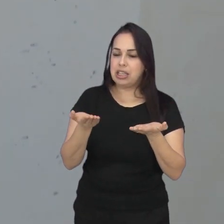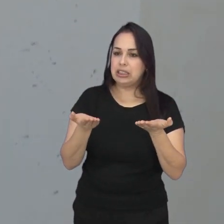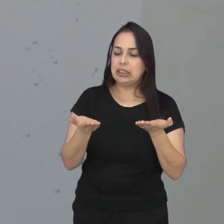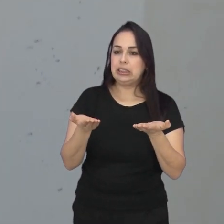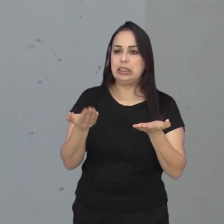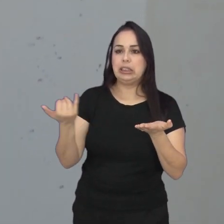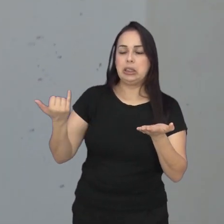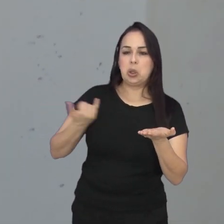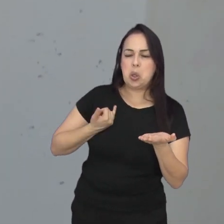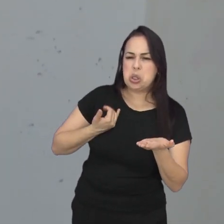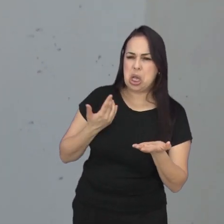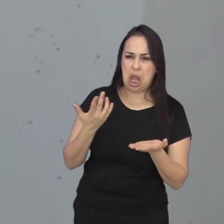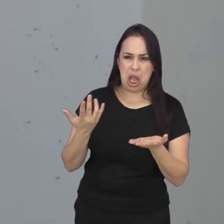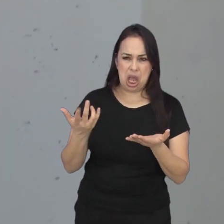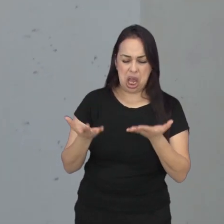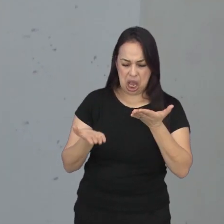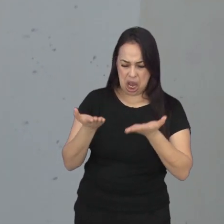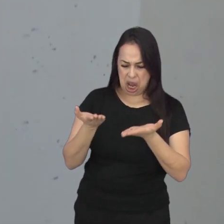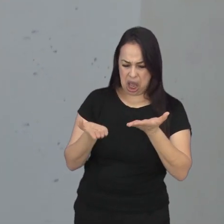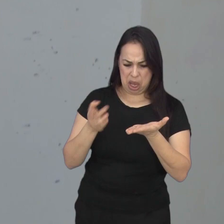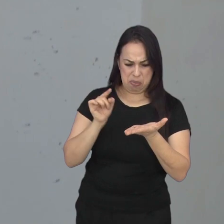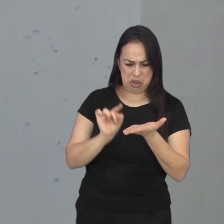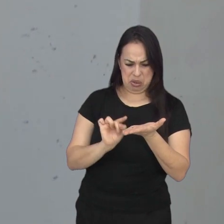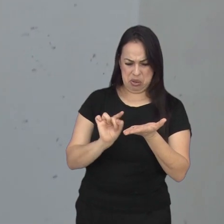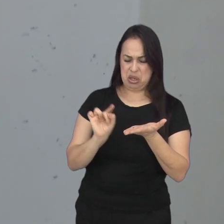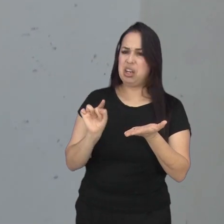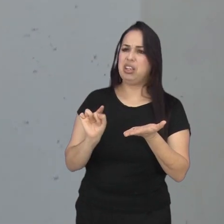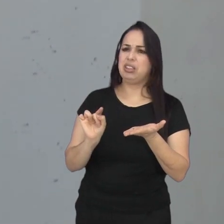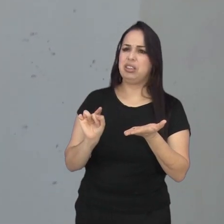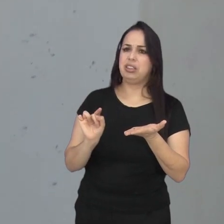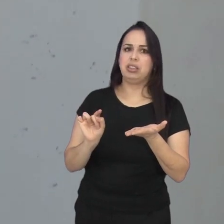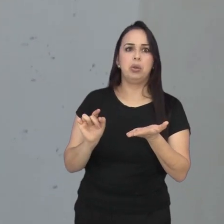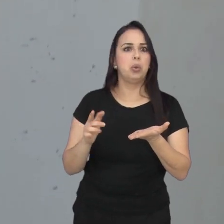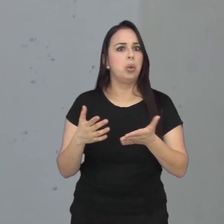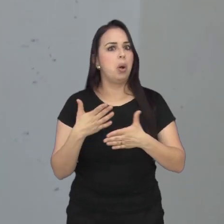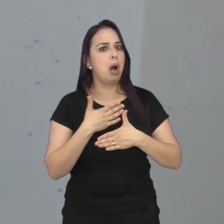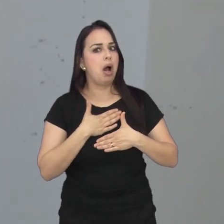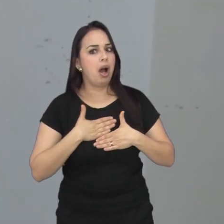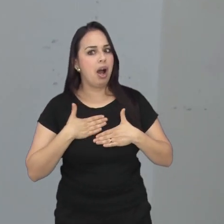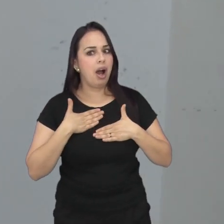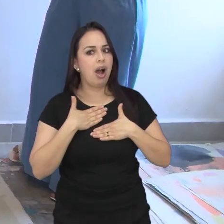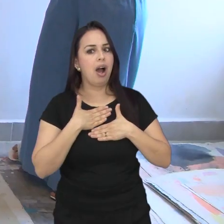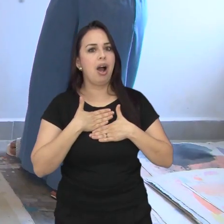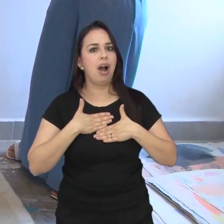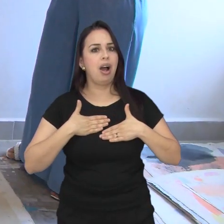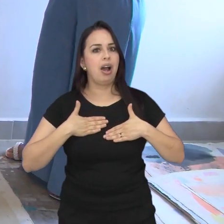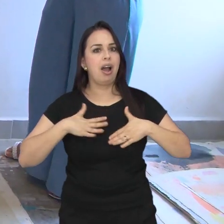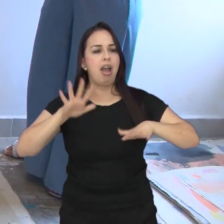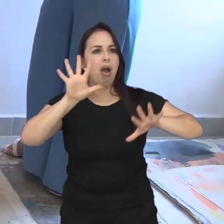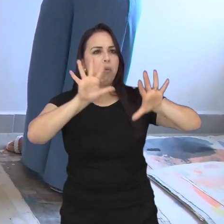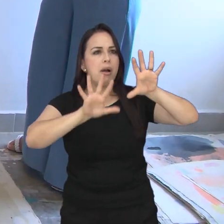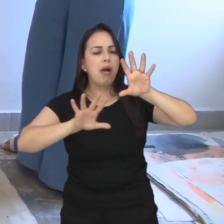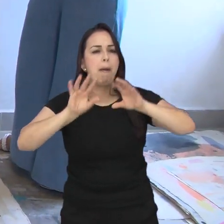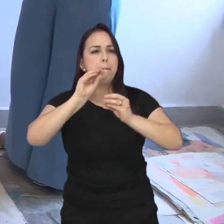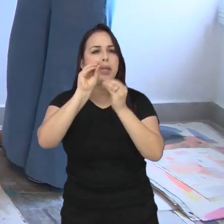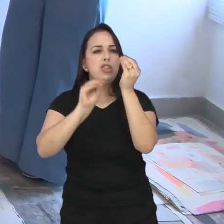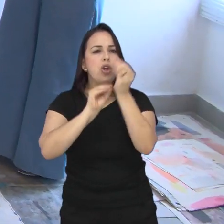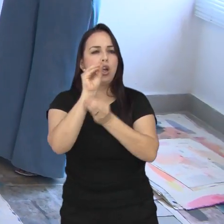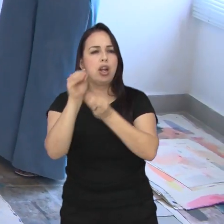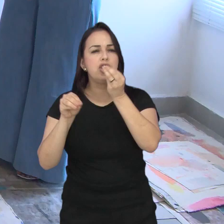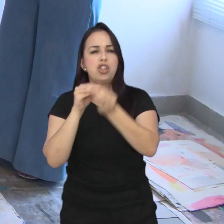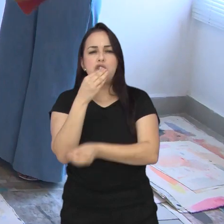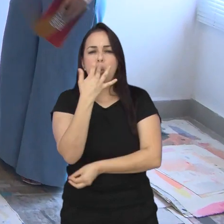mais assim, você fala, nossa, mas equilíbrio, né? Não. Uma coisa tão... Mas é super agradável, eu sou super exigente mistura